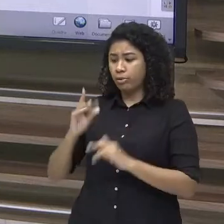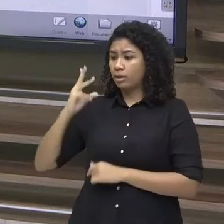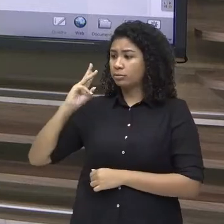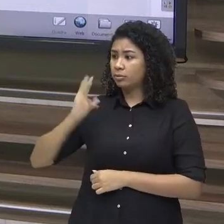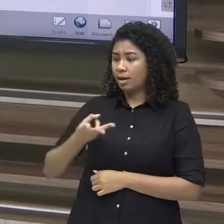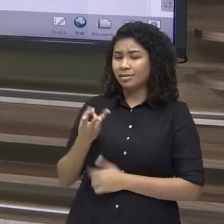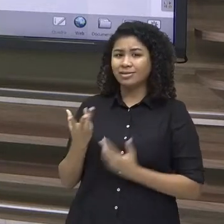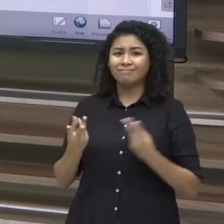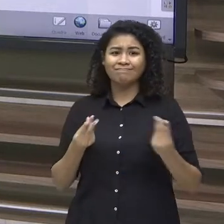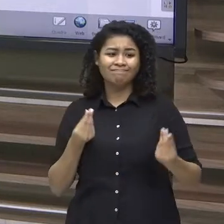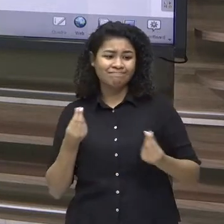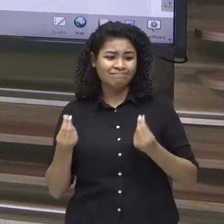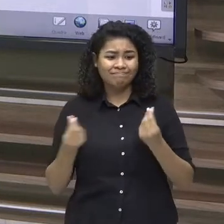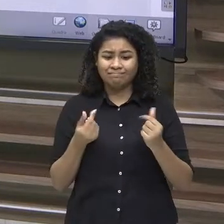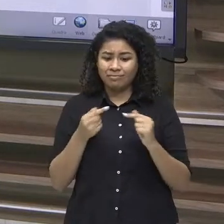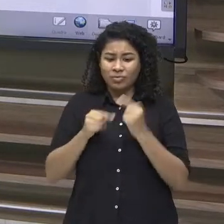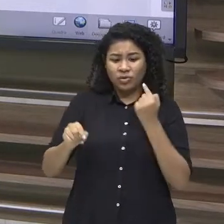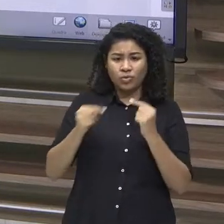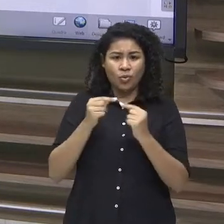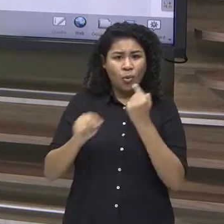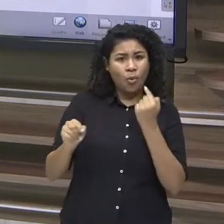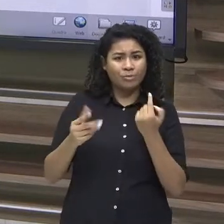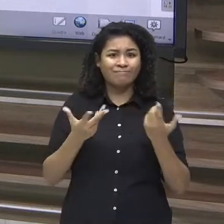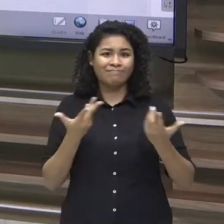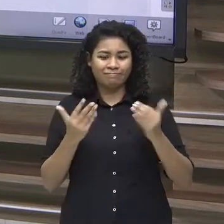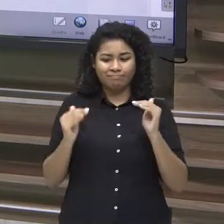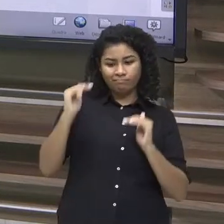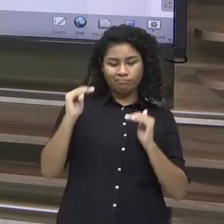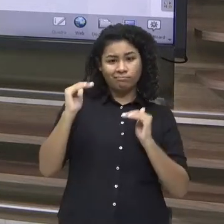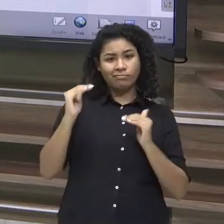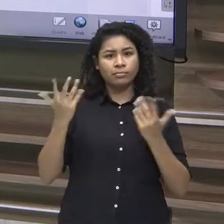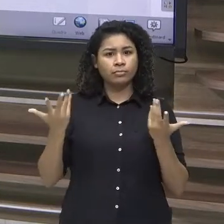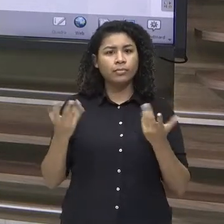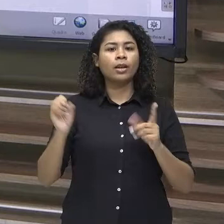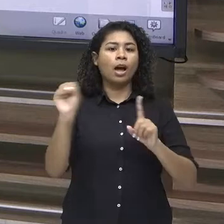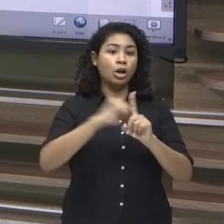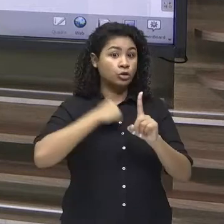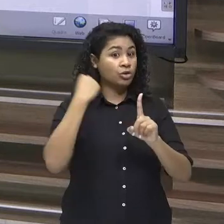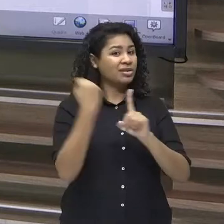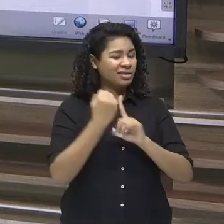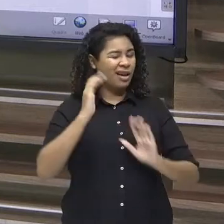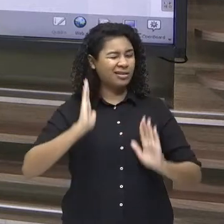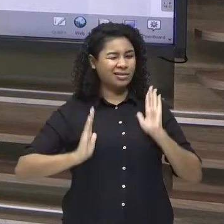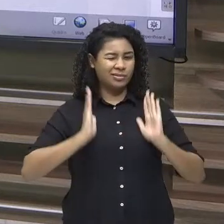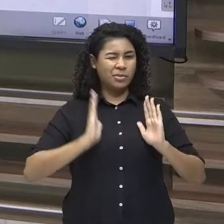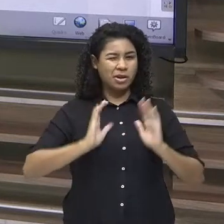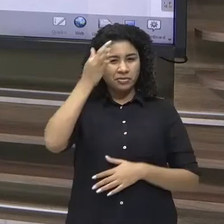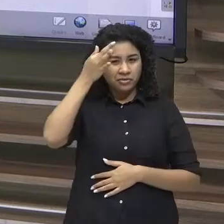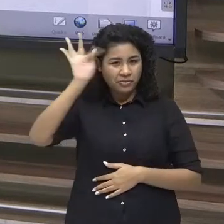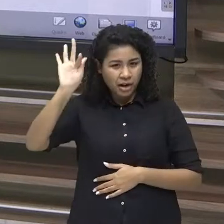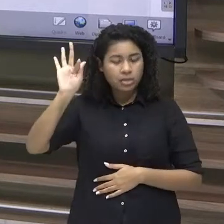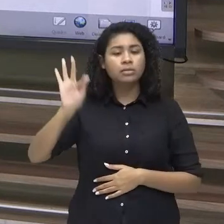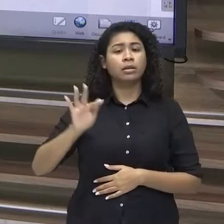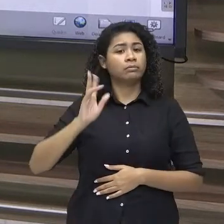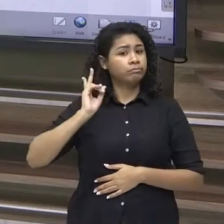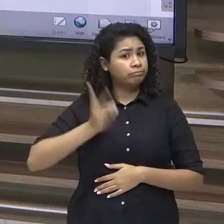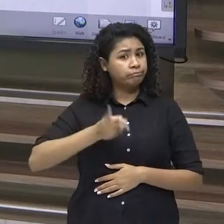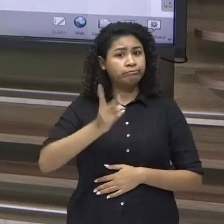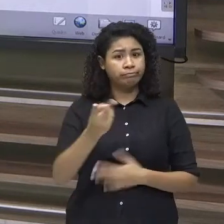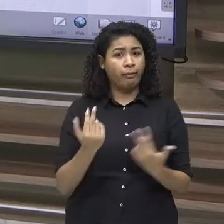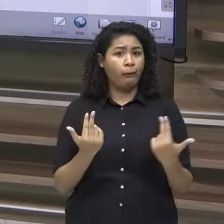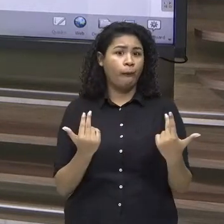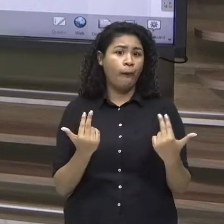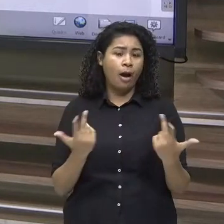bate, né, gente? A sociedade francesa vivia esse dilema. Gastava muito mais do que arrecadava. E agora? O que eu